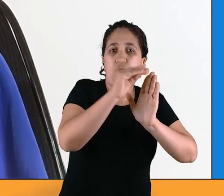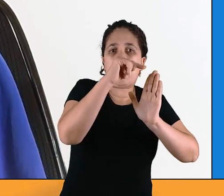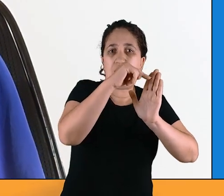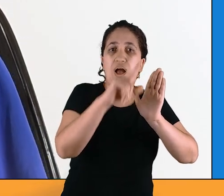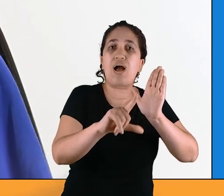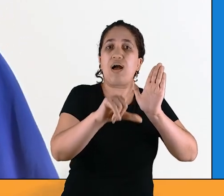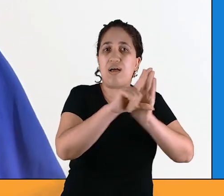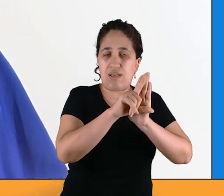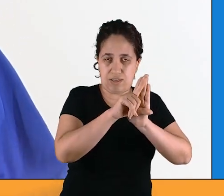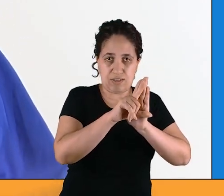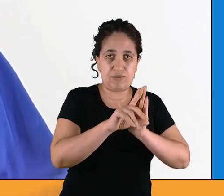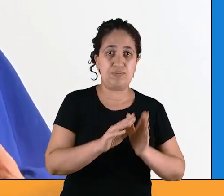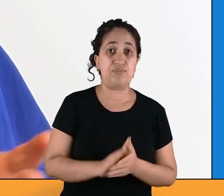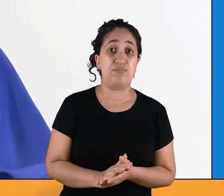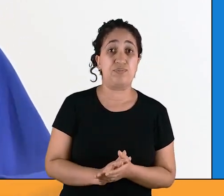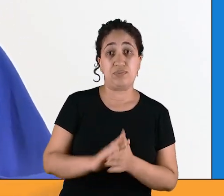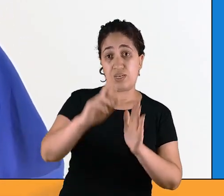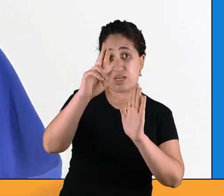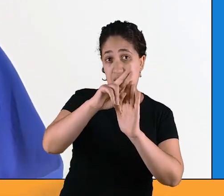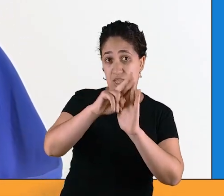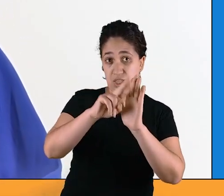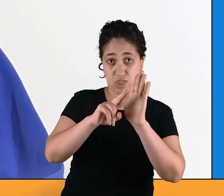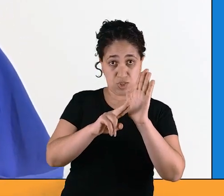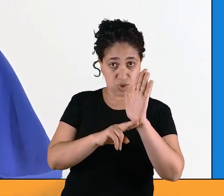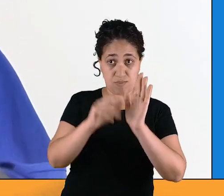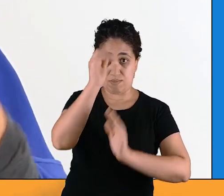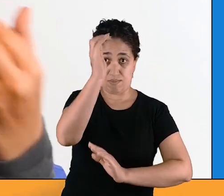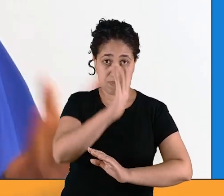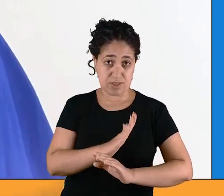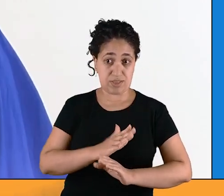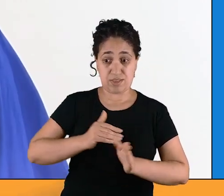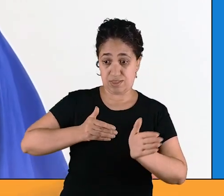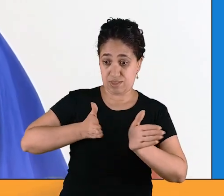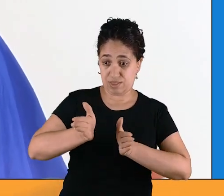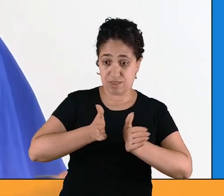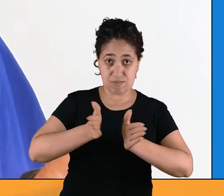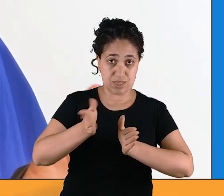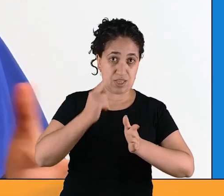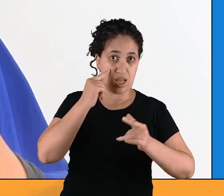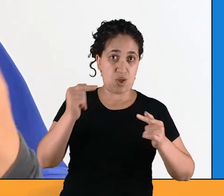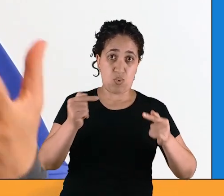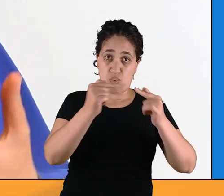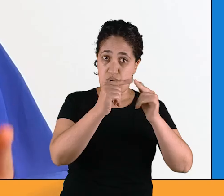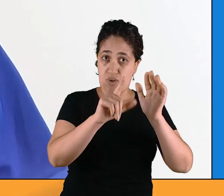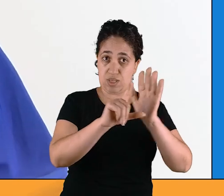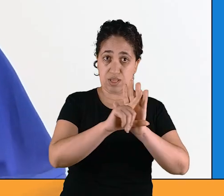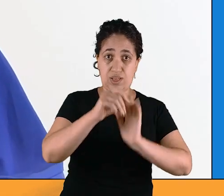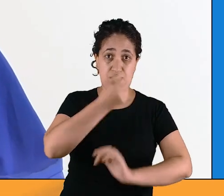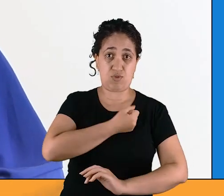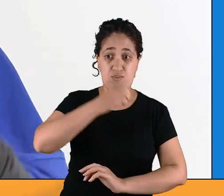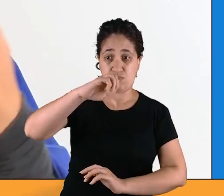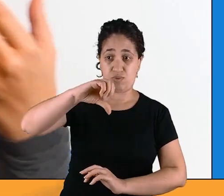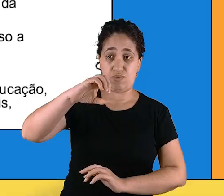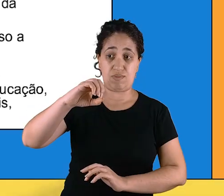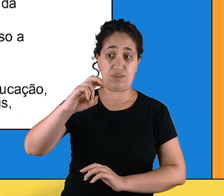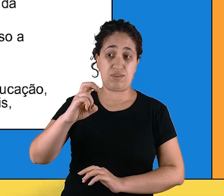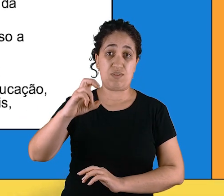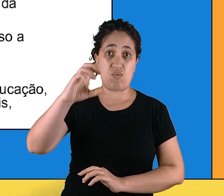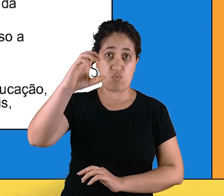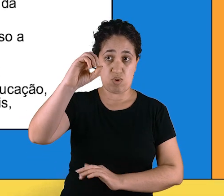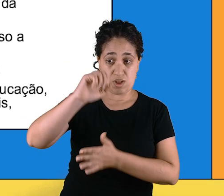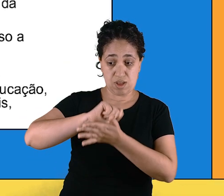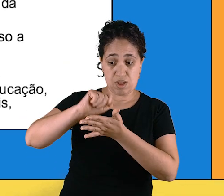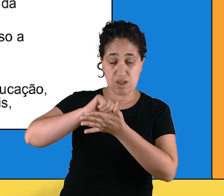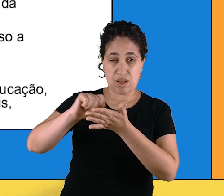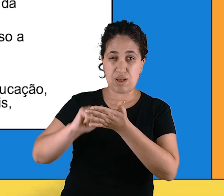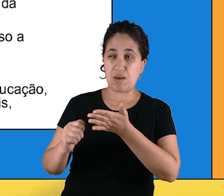de lei. Né? A norma brasileira de acessibilidade, que tem força de lei, né, que é a norma 9050, ela foi